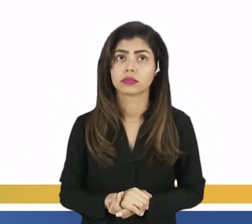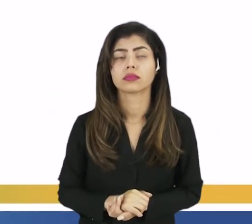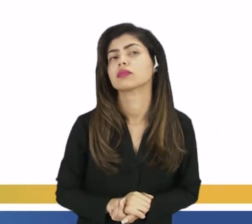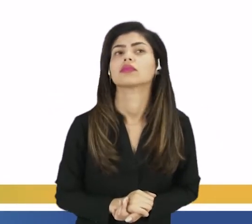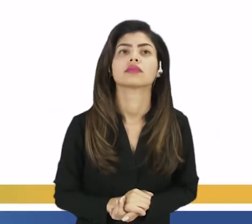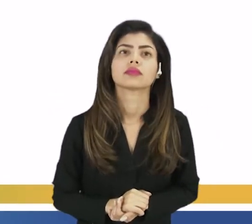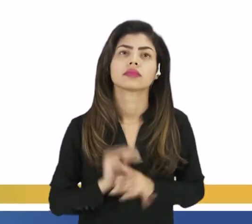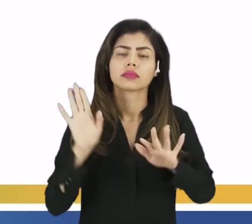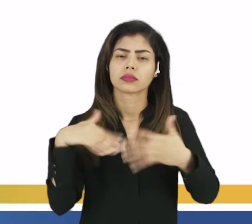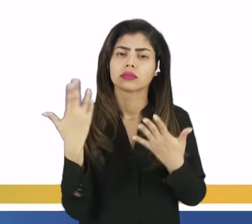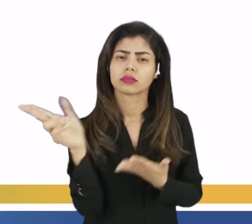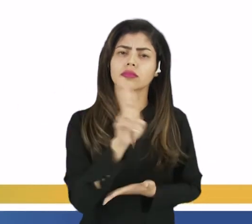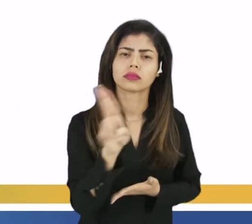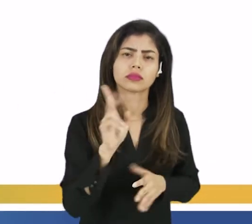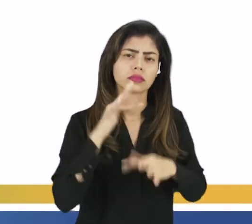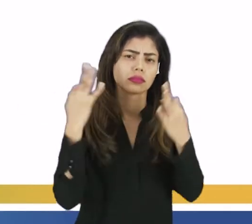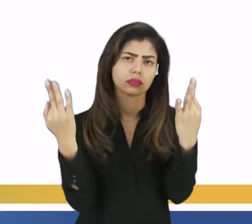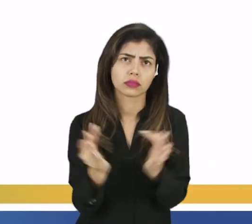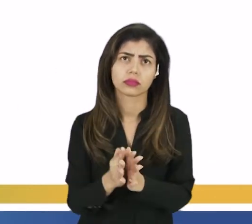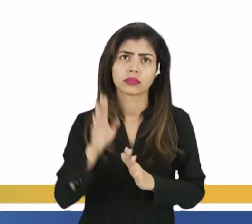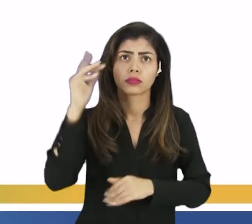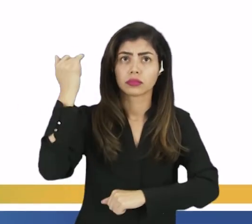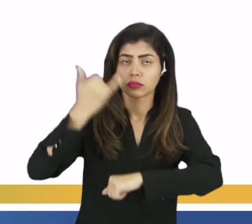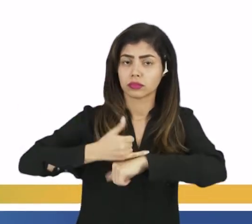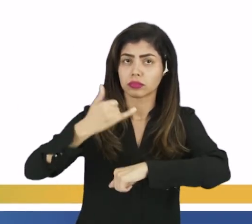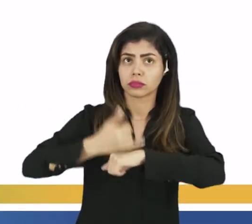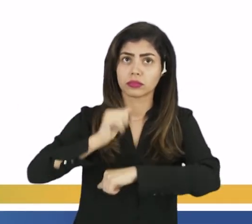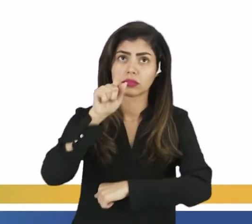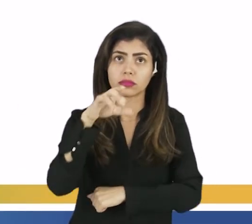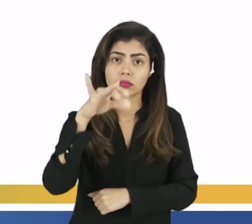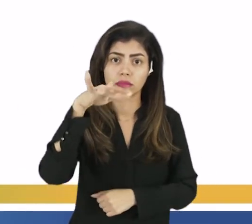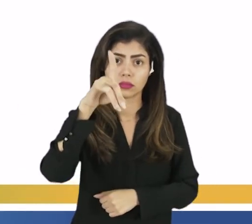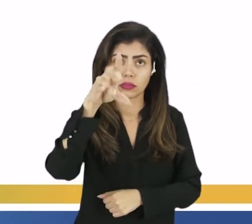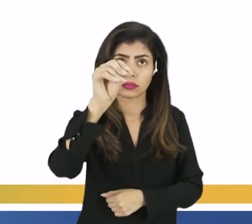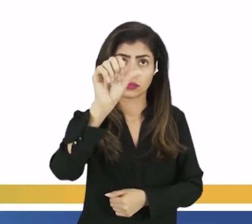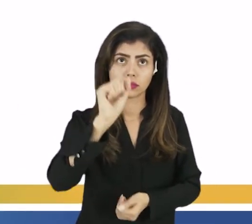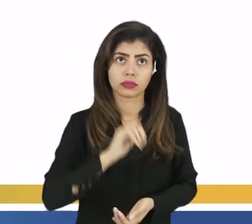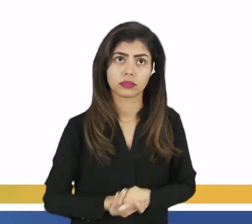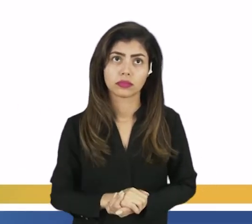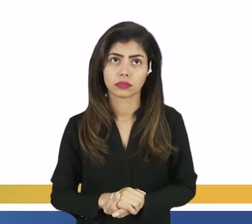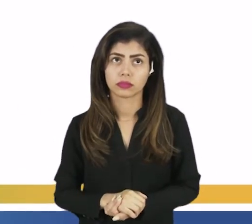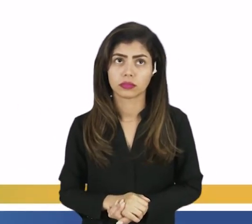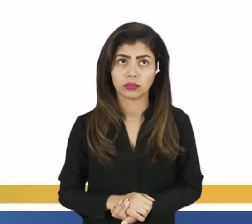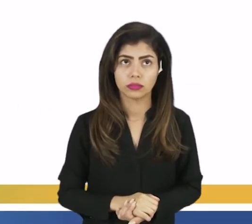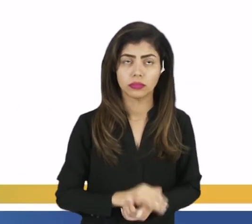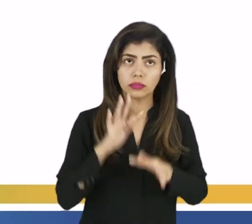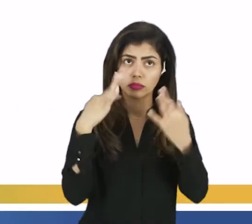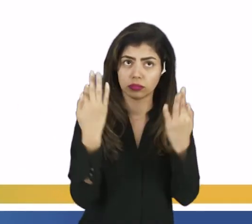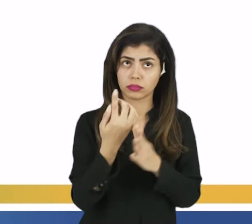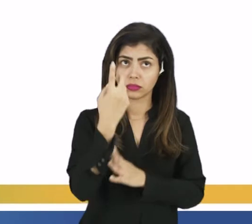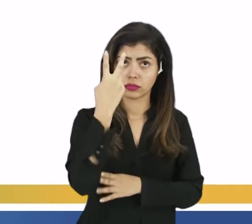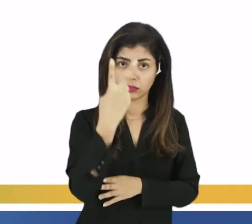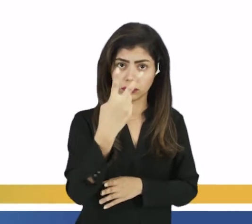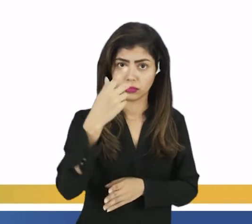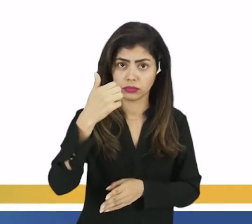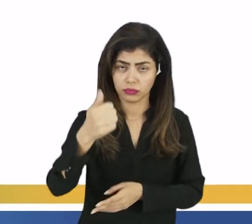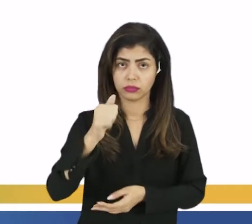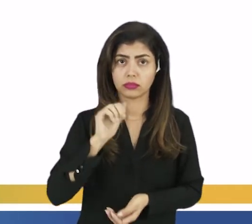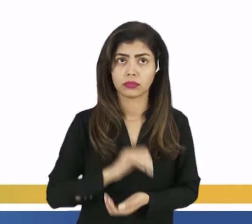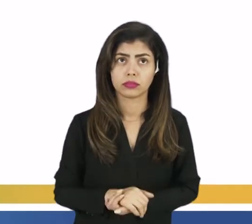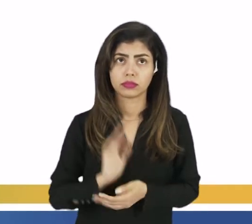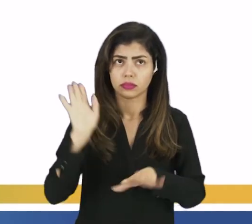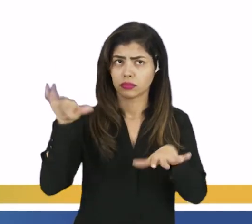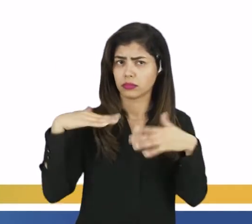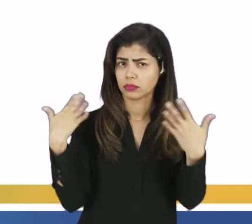de valência e qual o nome dessa família metais alcalinos família um lá o grupo